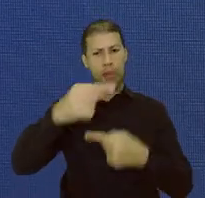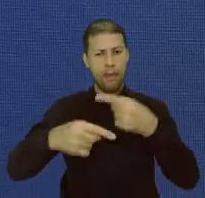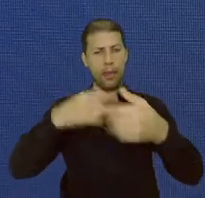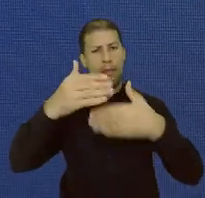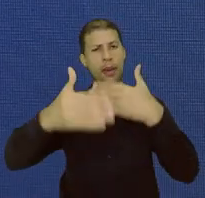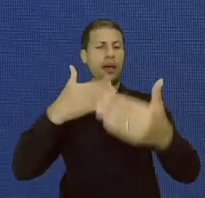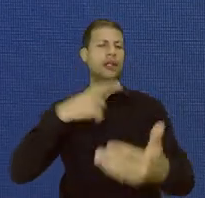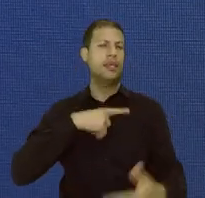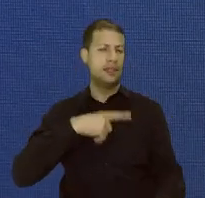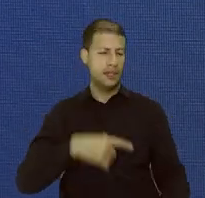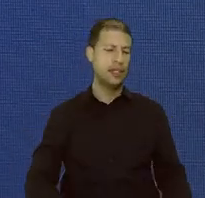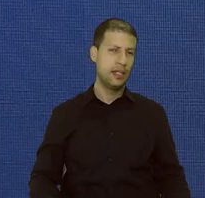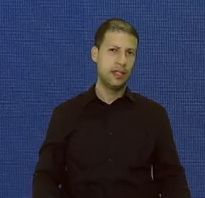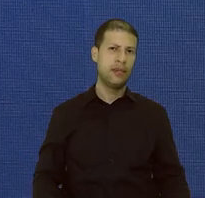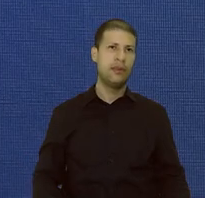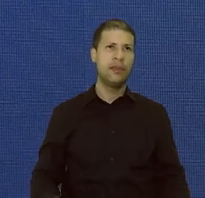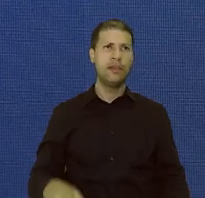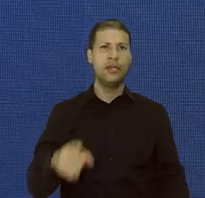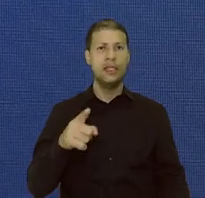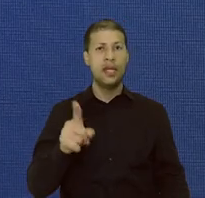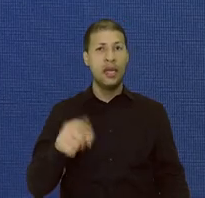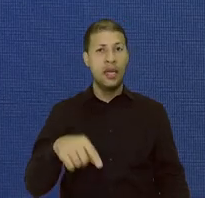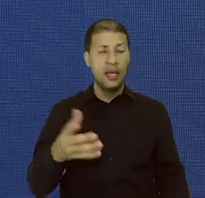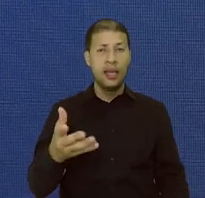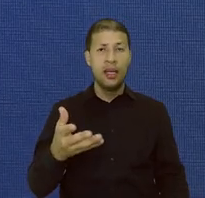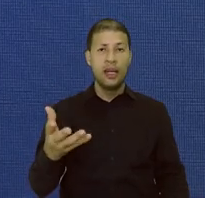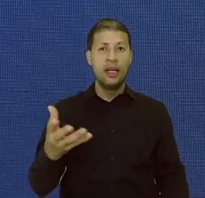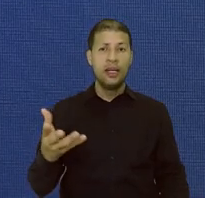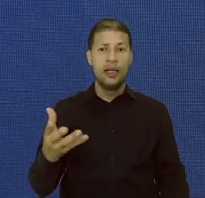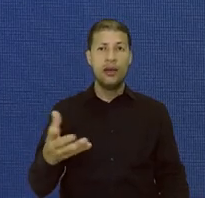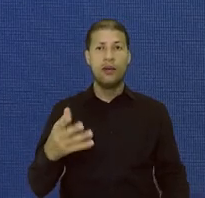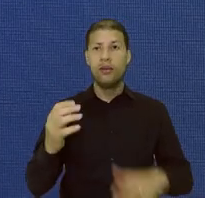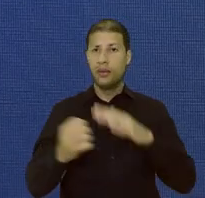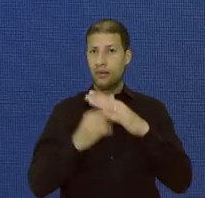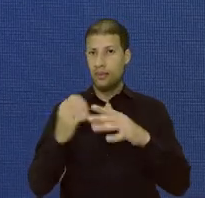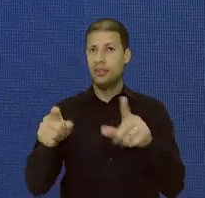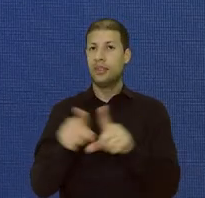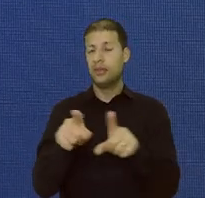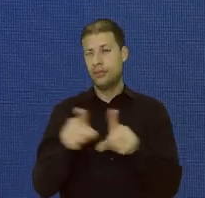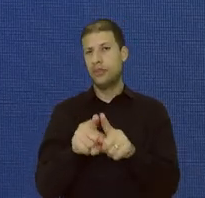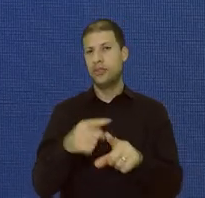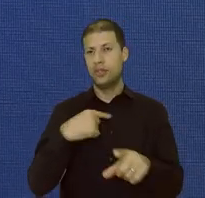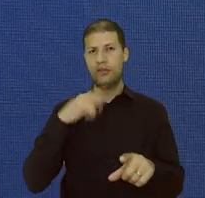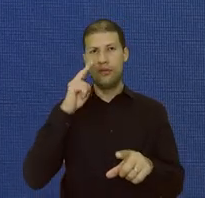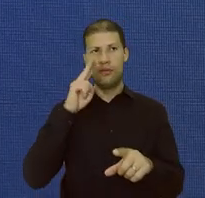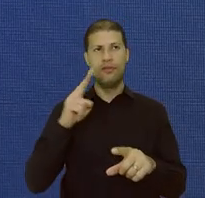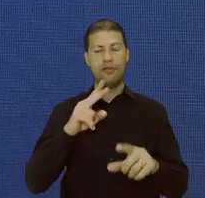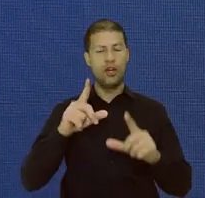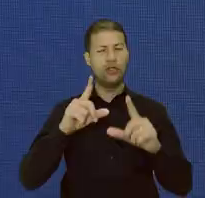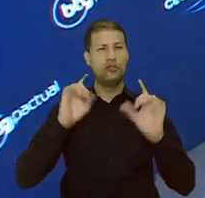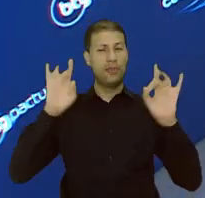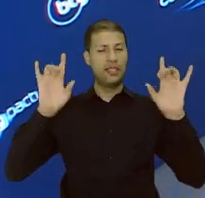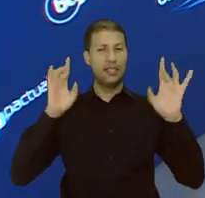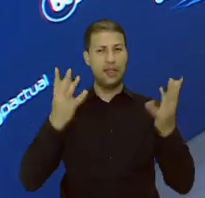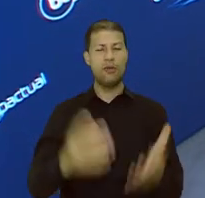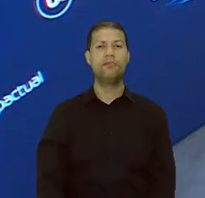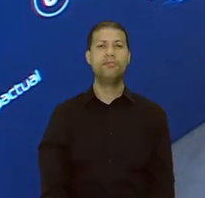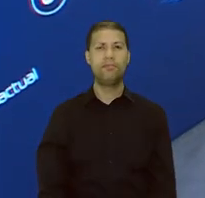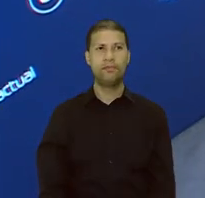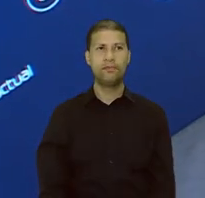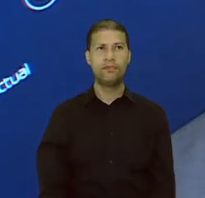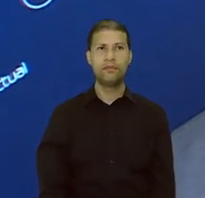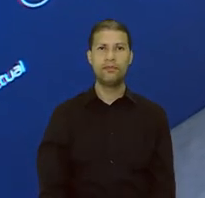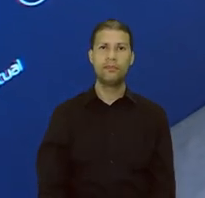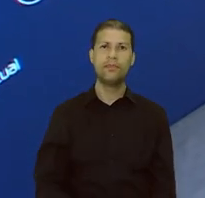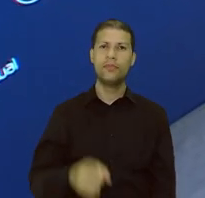mas a gente é uma é uma das empresas também que a gente considera que são as estrelas do portfólio e de access